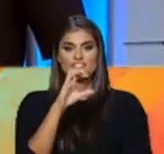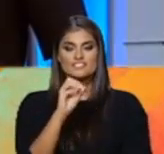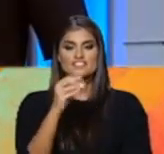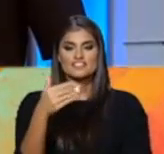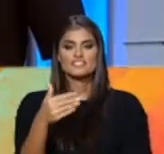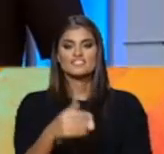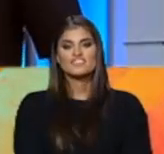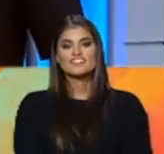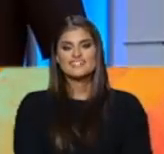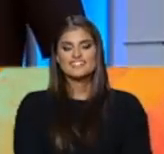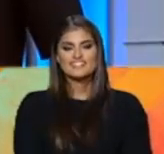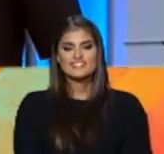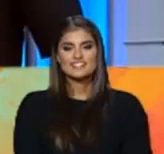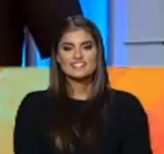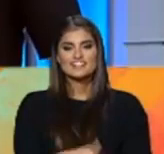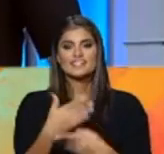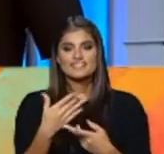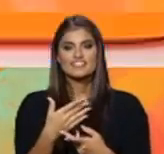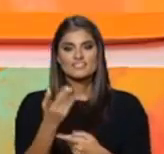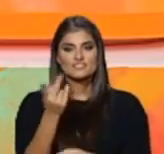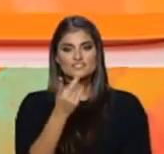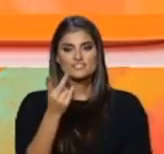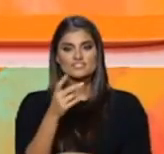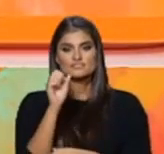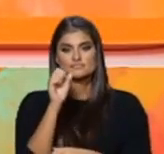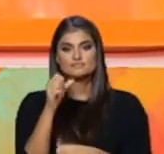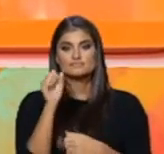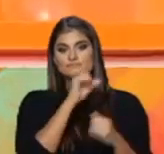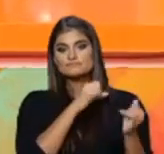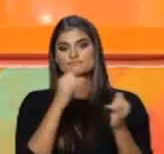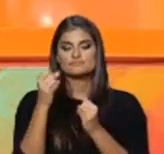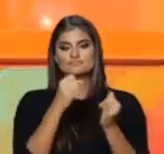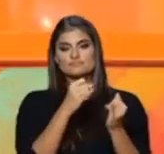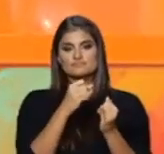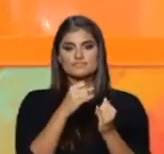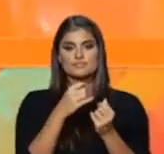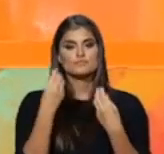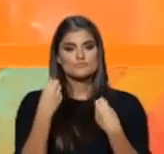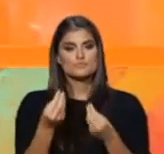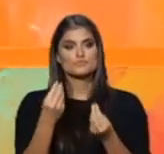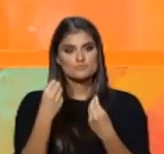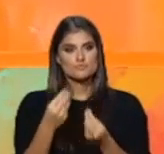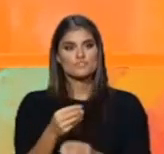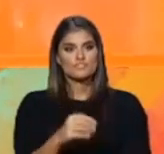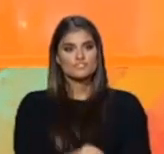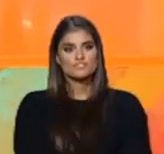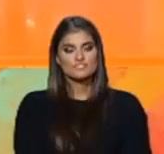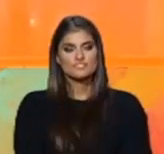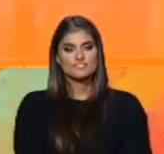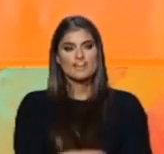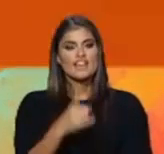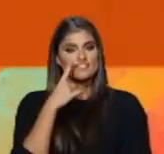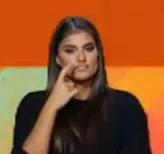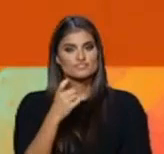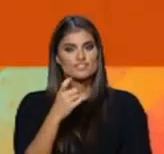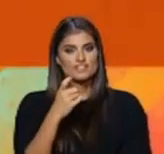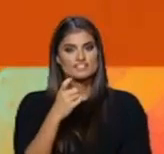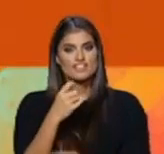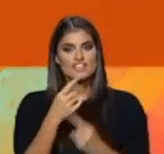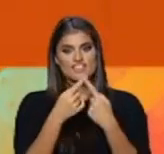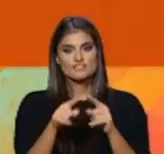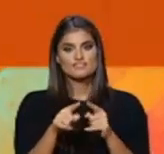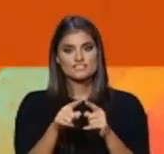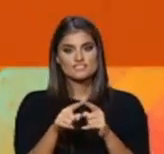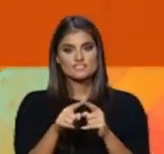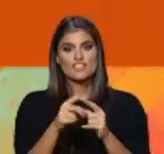801. Então, os teus meninos? Foi uma desgarrada com muita boa disposição. É de notar a diferença